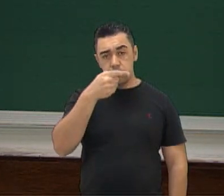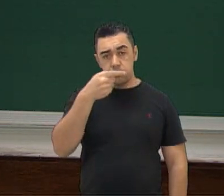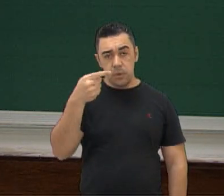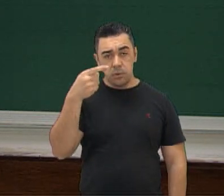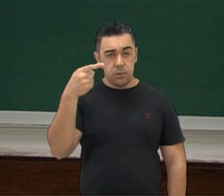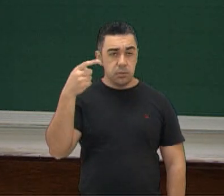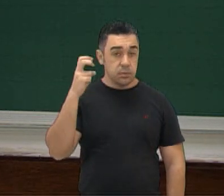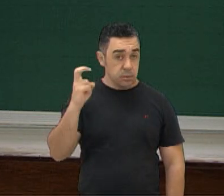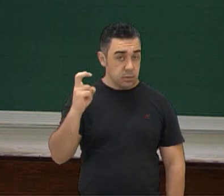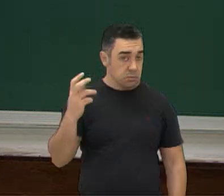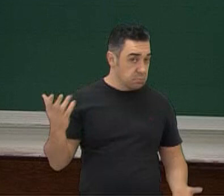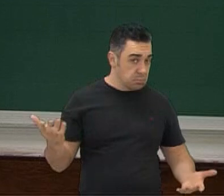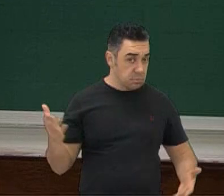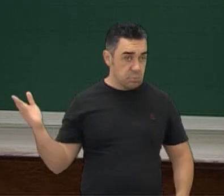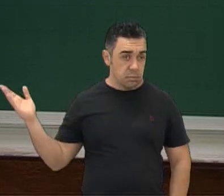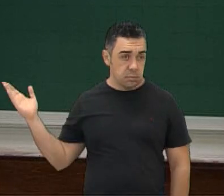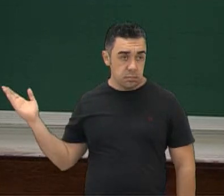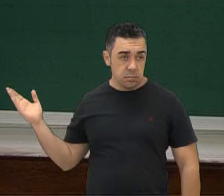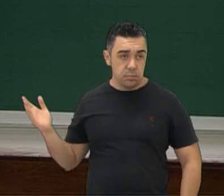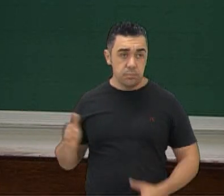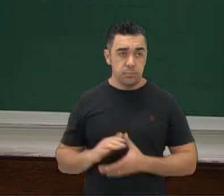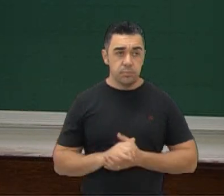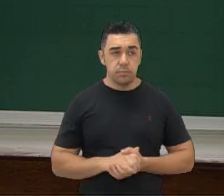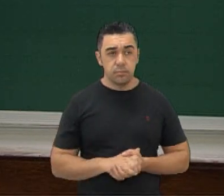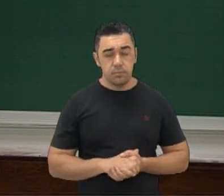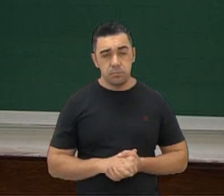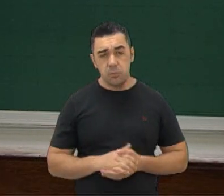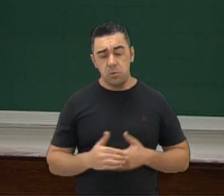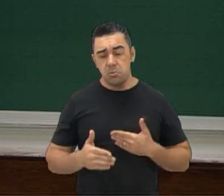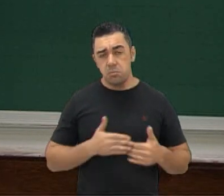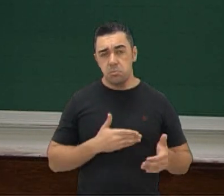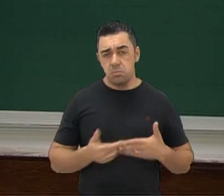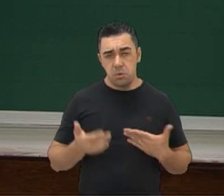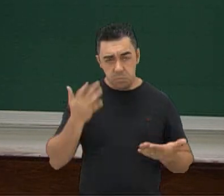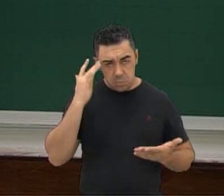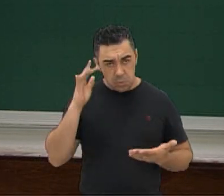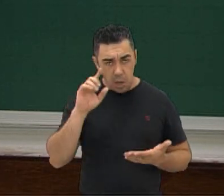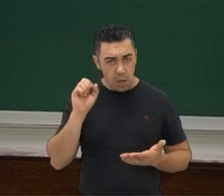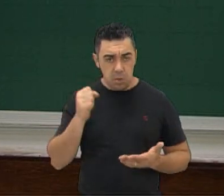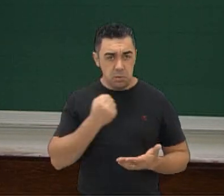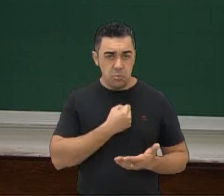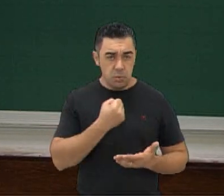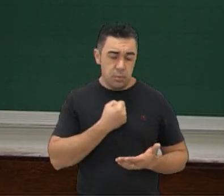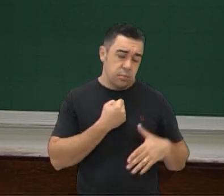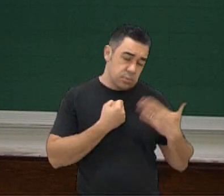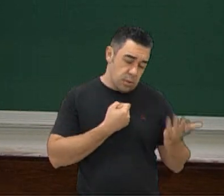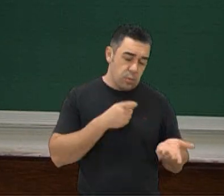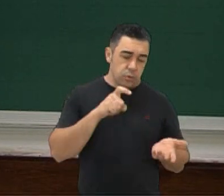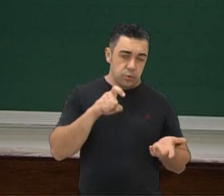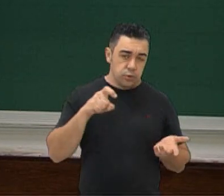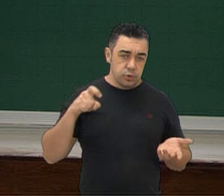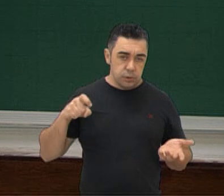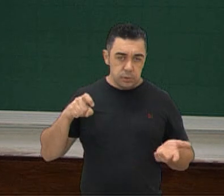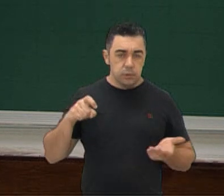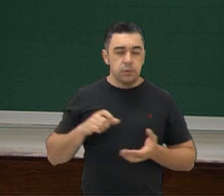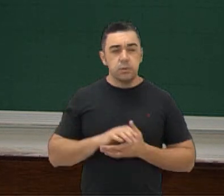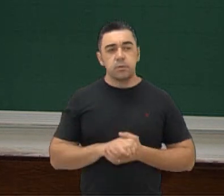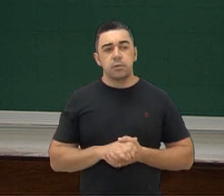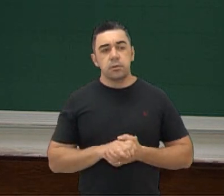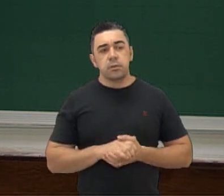Então, 2 vezes esse valor. De um número, que a gente não sabe que número é esse, vai estar sendo representado por